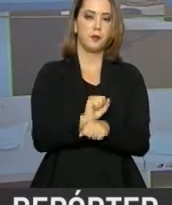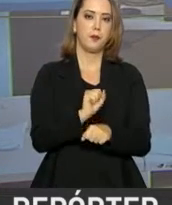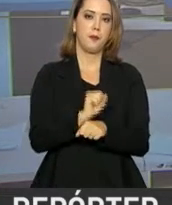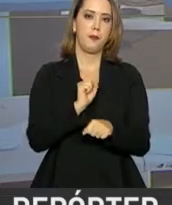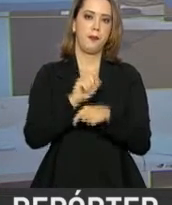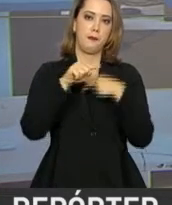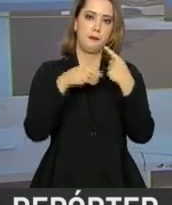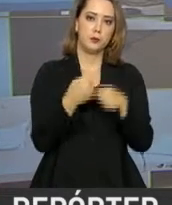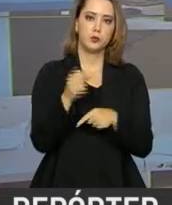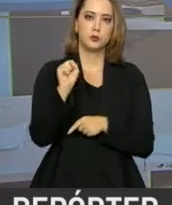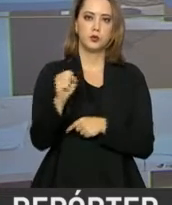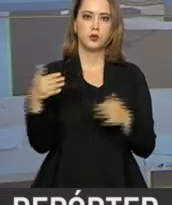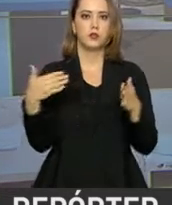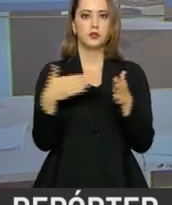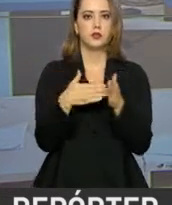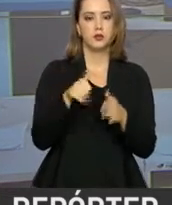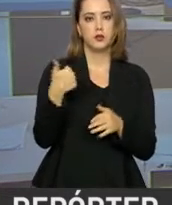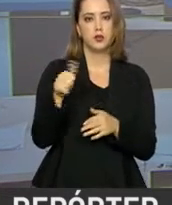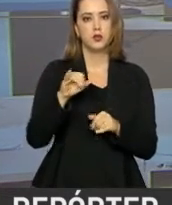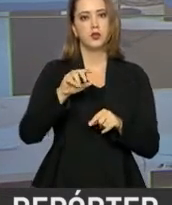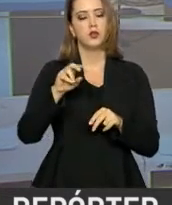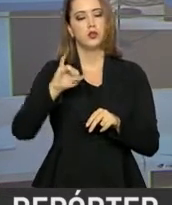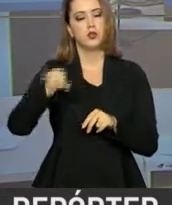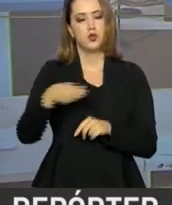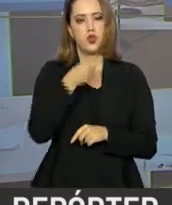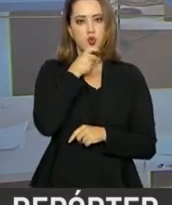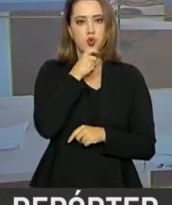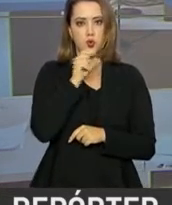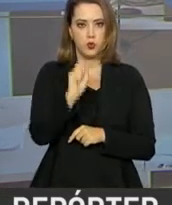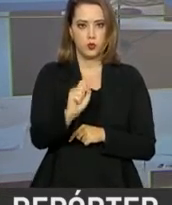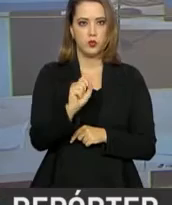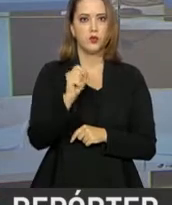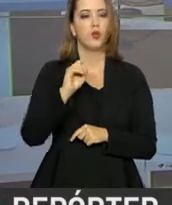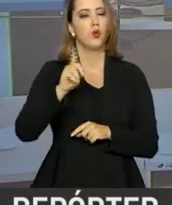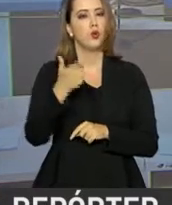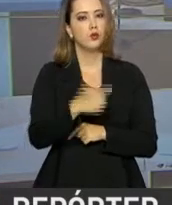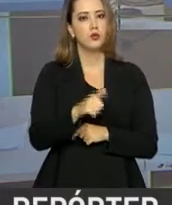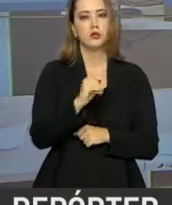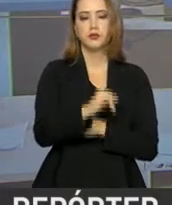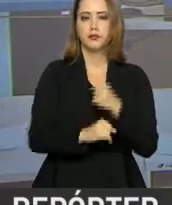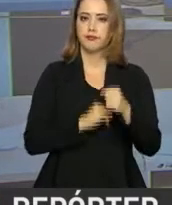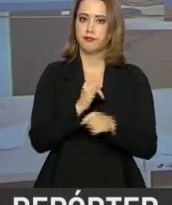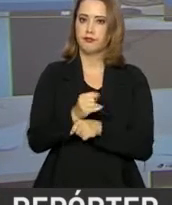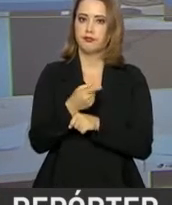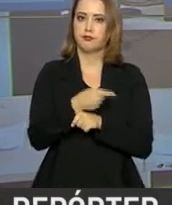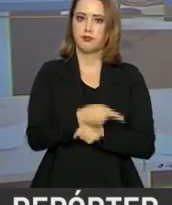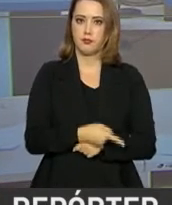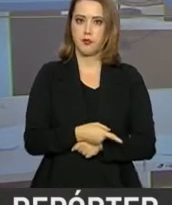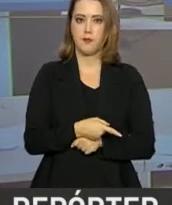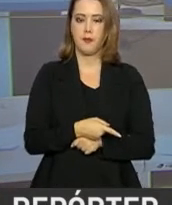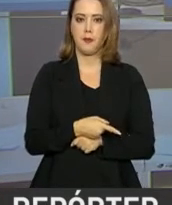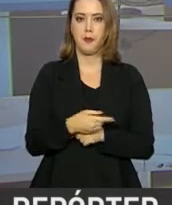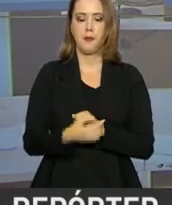lista de espera de 8 a 11 de julho outras informações no endereço